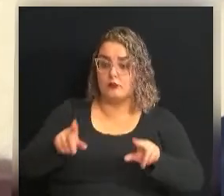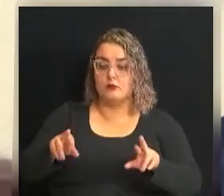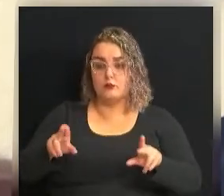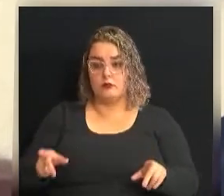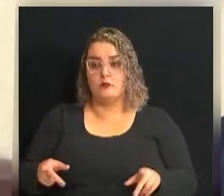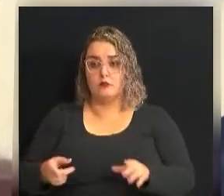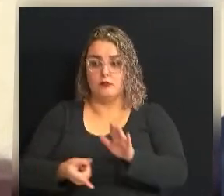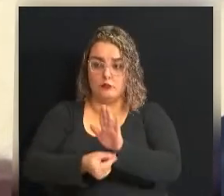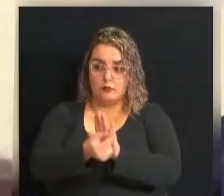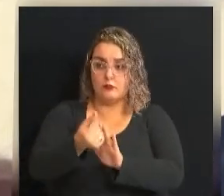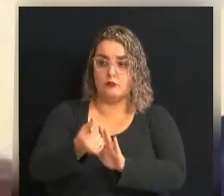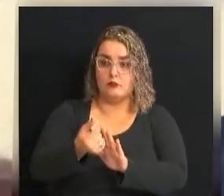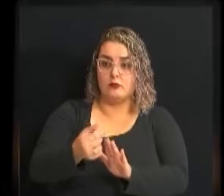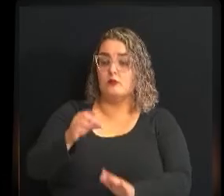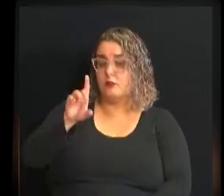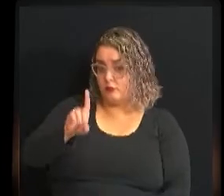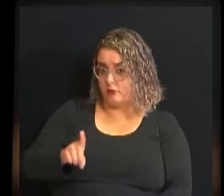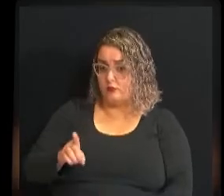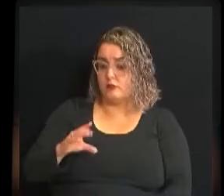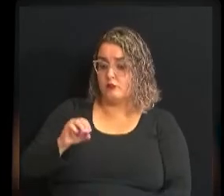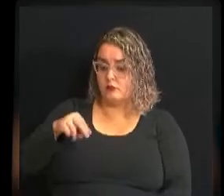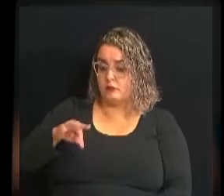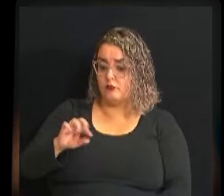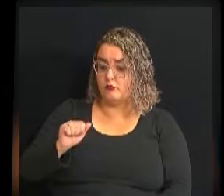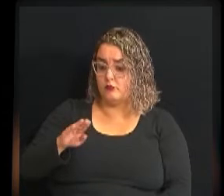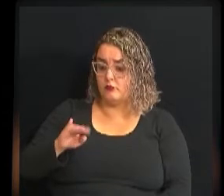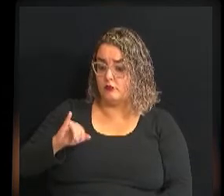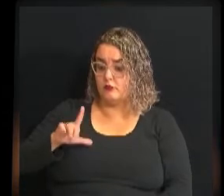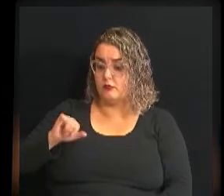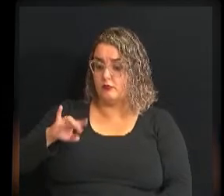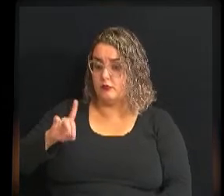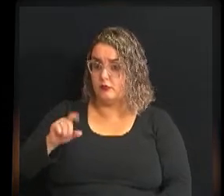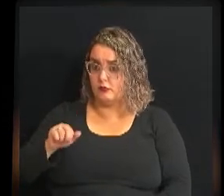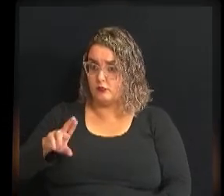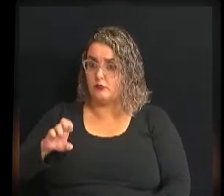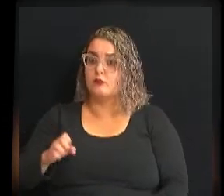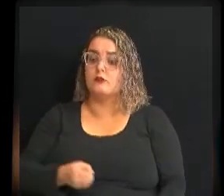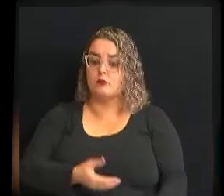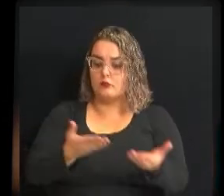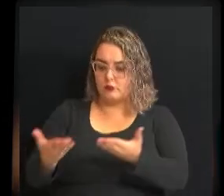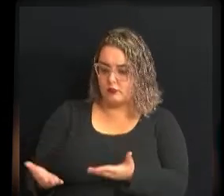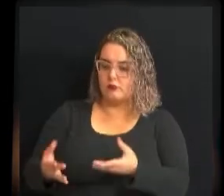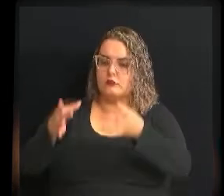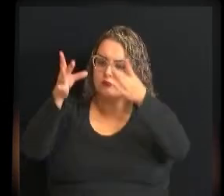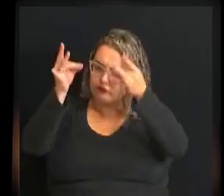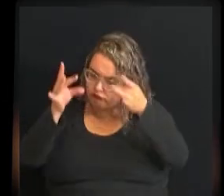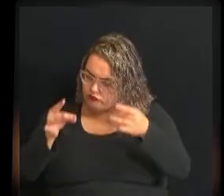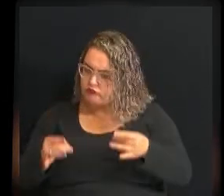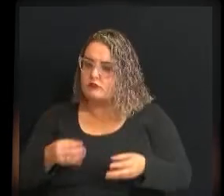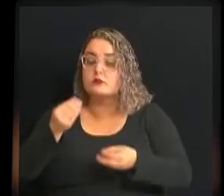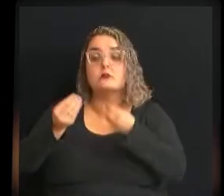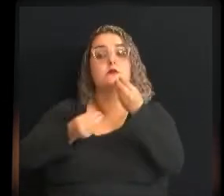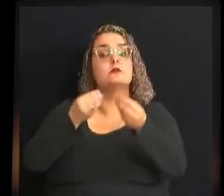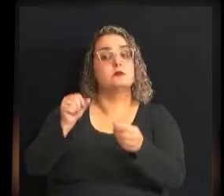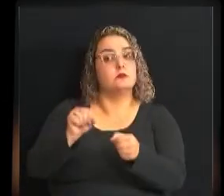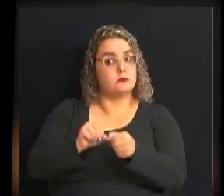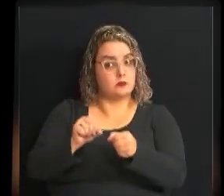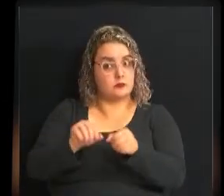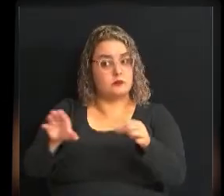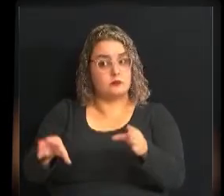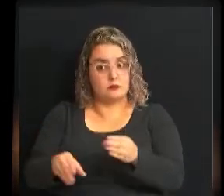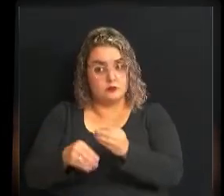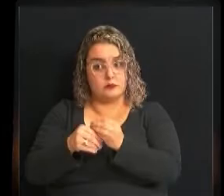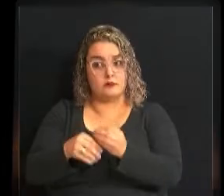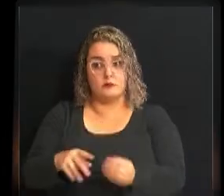diferente que tem que constar do orçamento o diretório de contabilidade da prefeitura fez uma apresentação detalhada de como